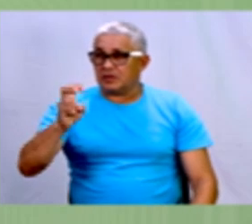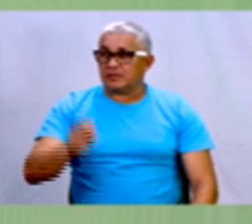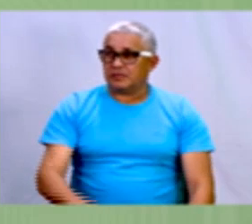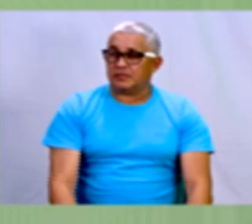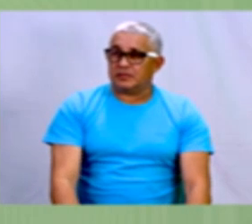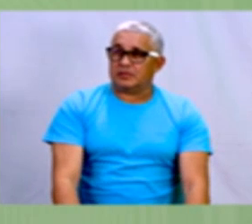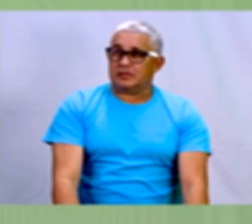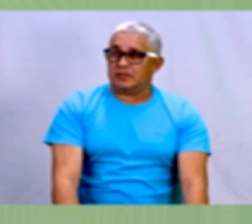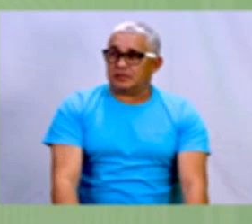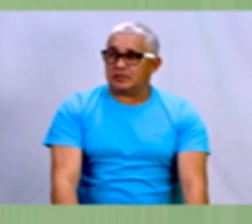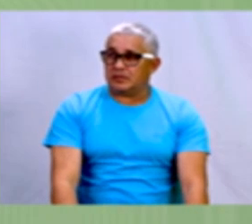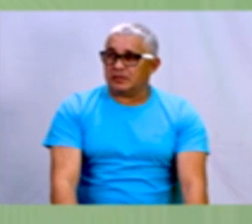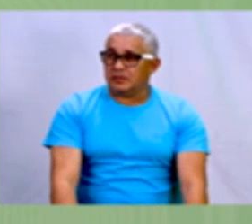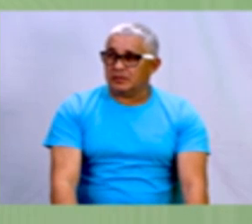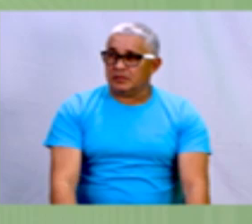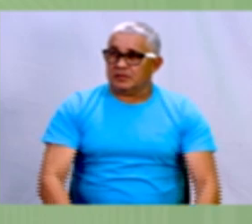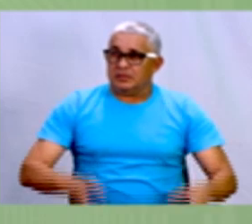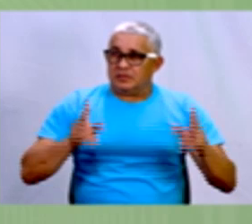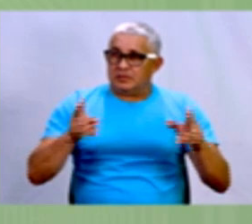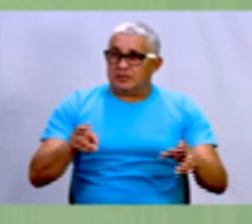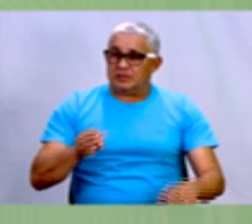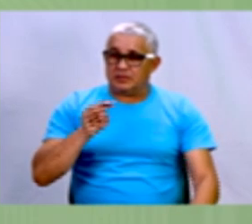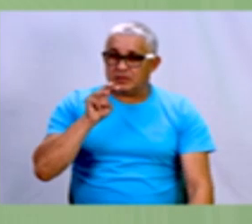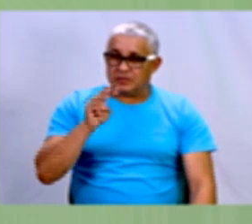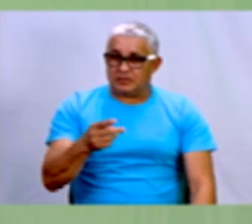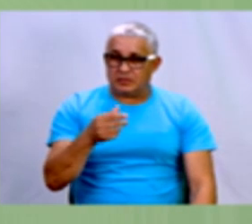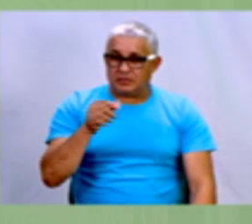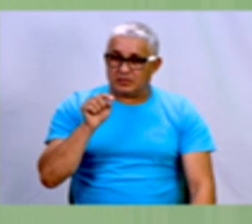3,169865. R é igual a